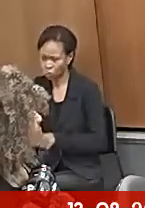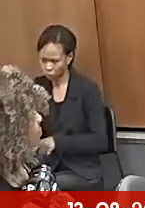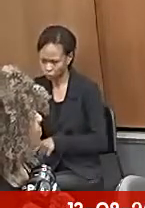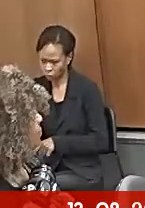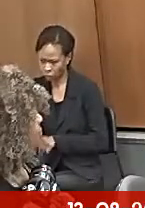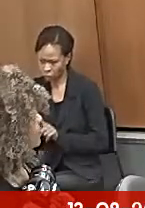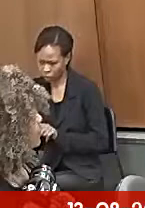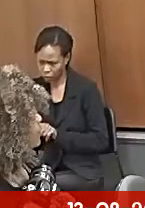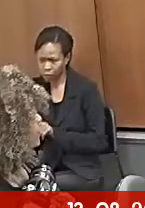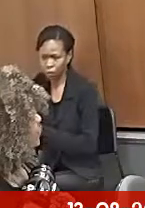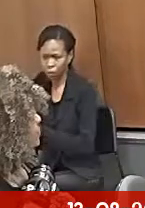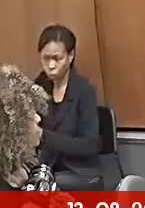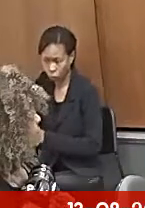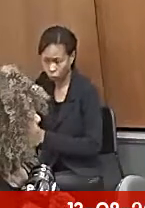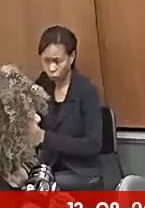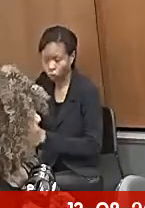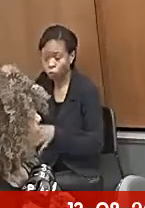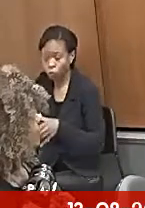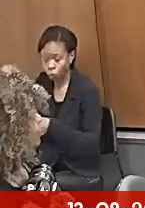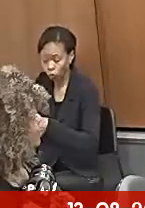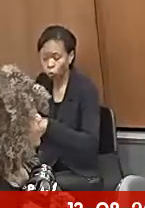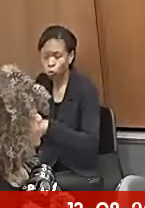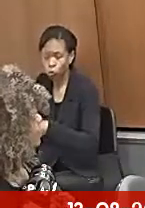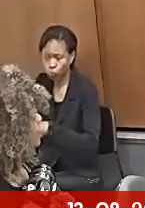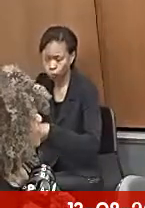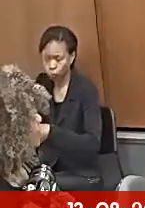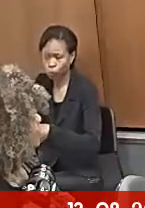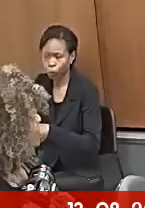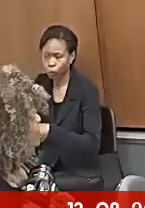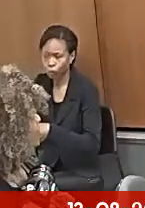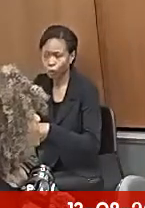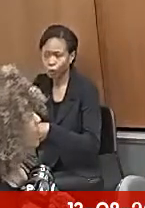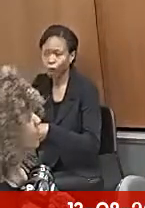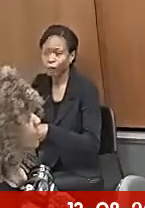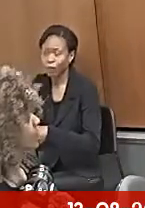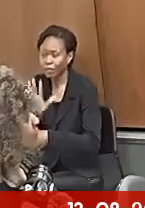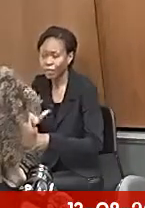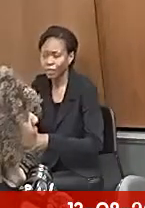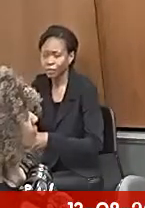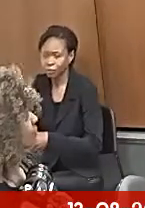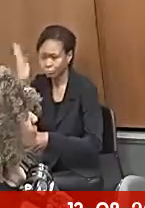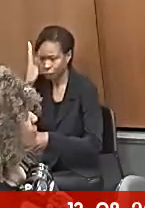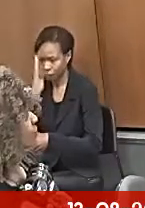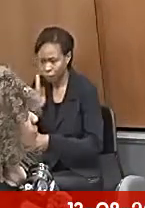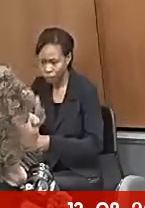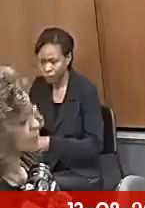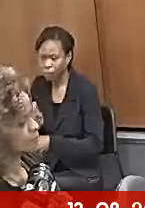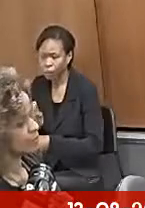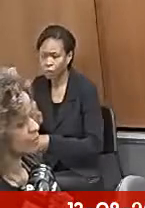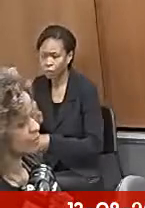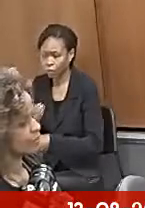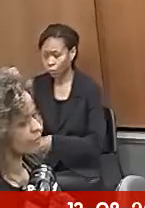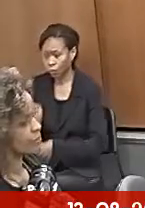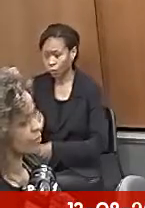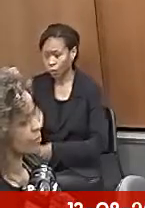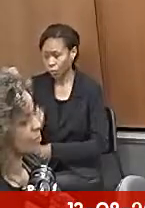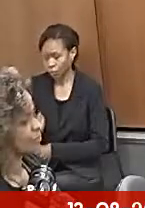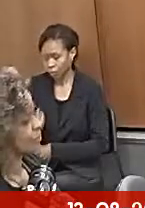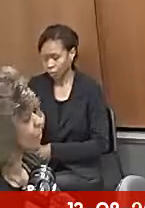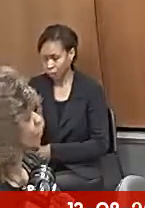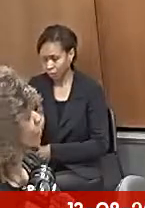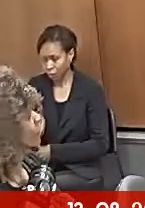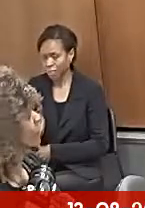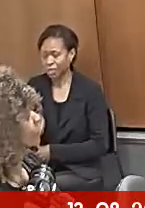junta à delegação brasileira para participar dos jogos parapan-americanos de lima cadê e meio com o mesmo médico com